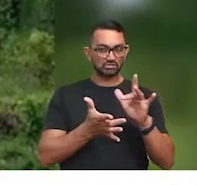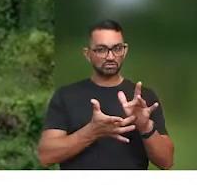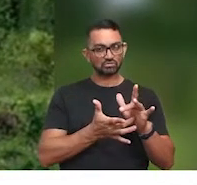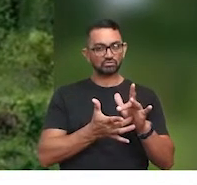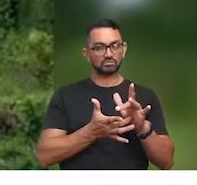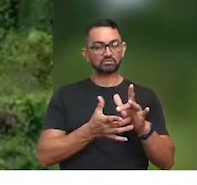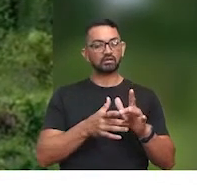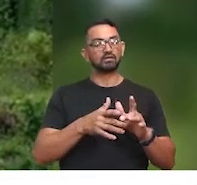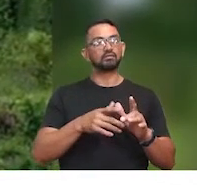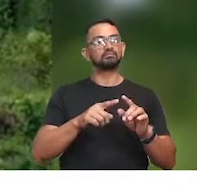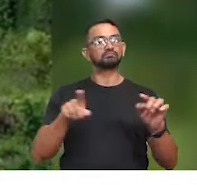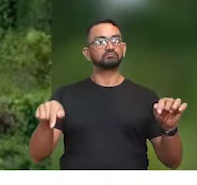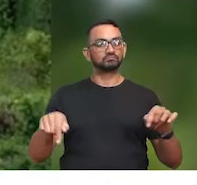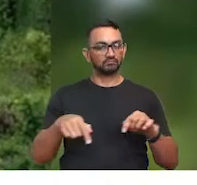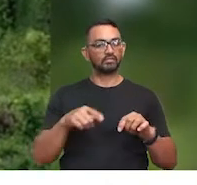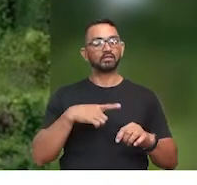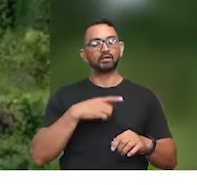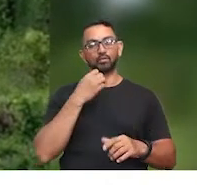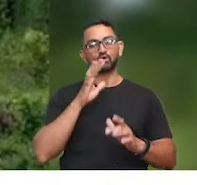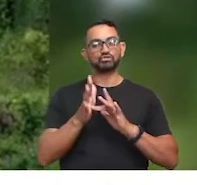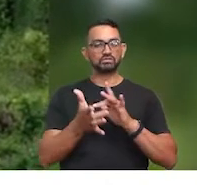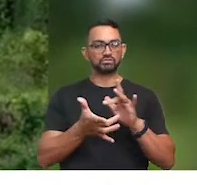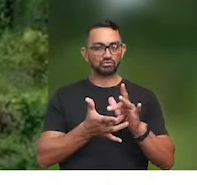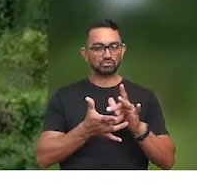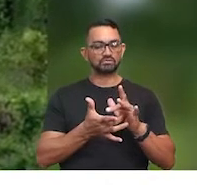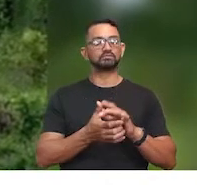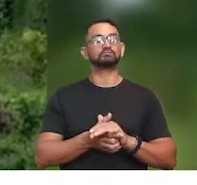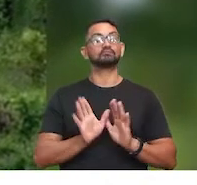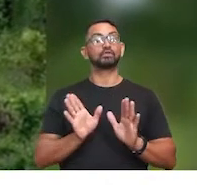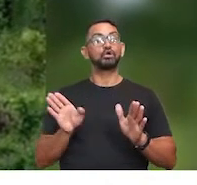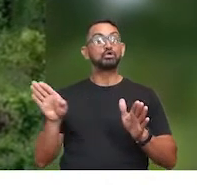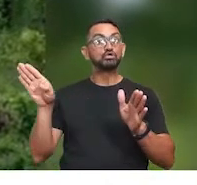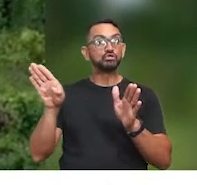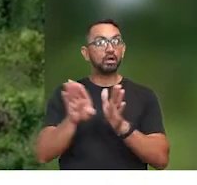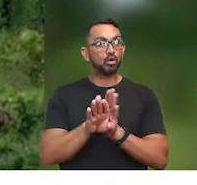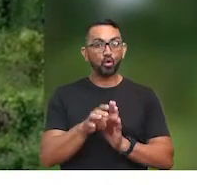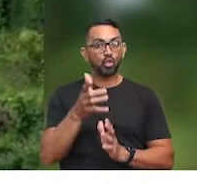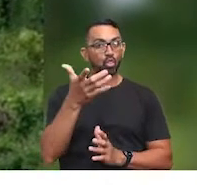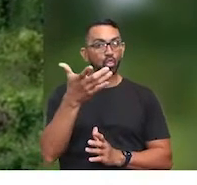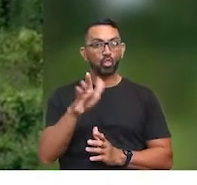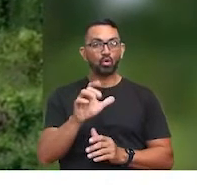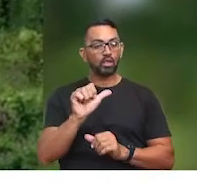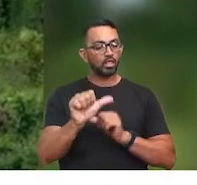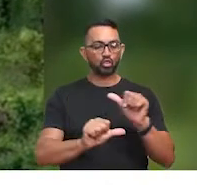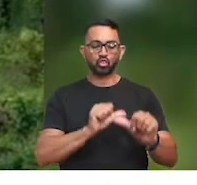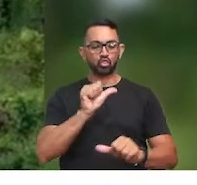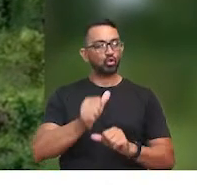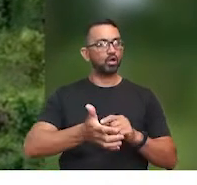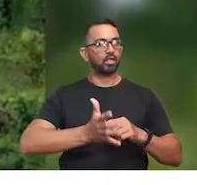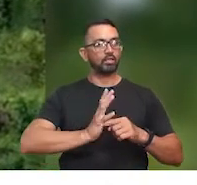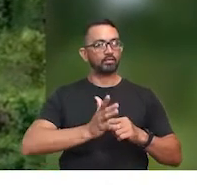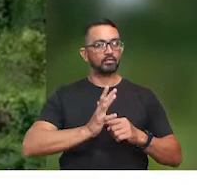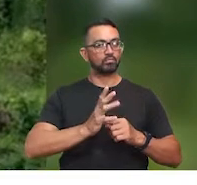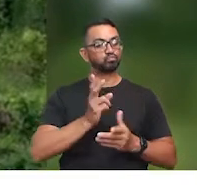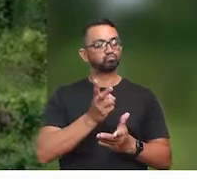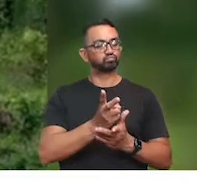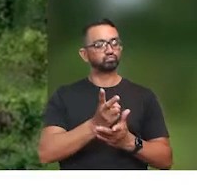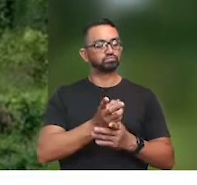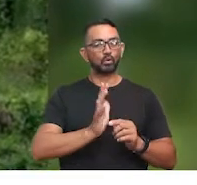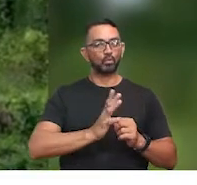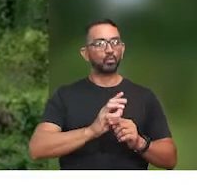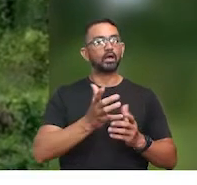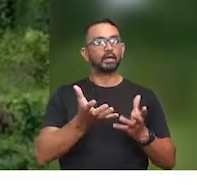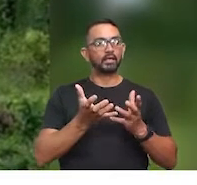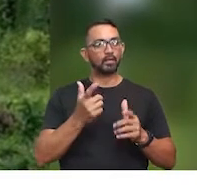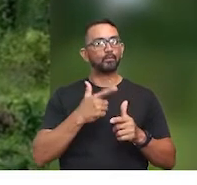melhor Terra indígena Rio Pindaré no município de Bom Jesus e ao chegar lá eles não quiseram a troca da bomba ou